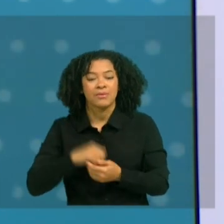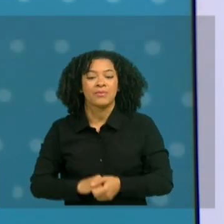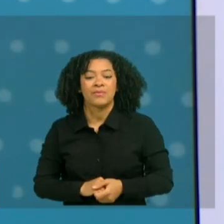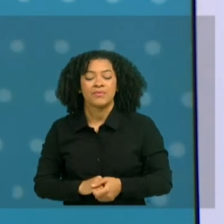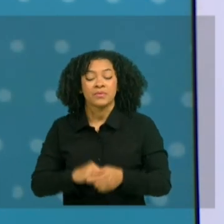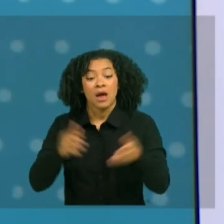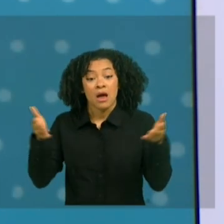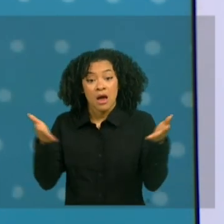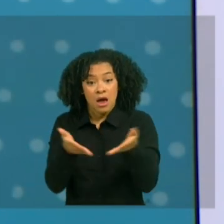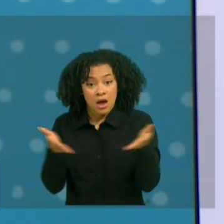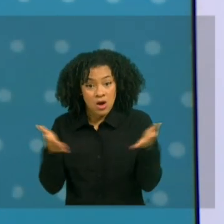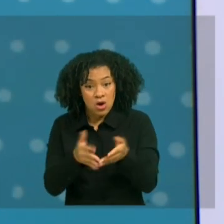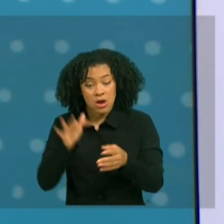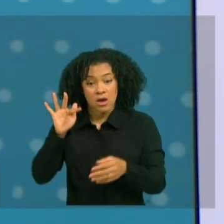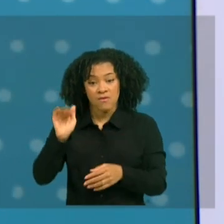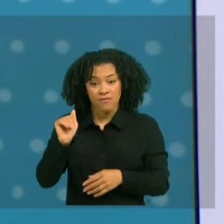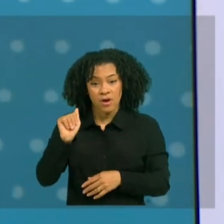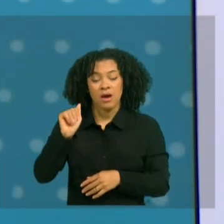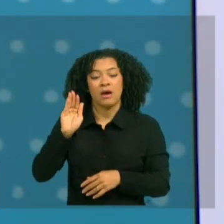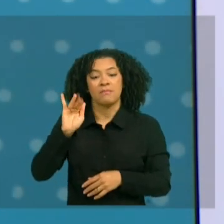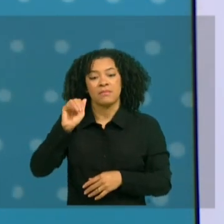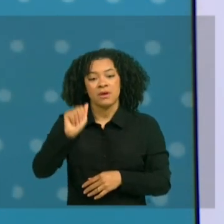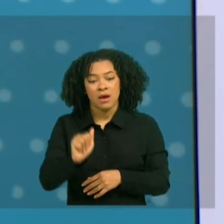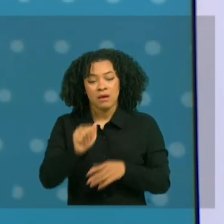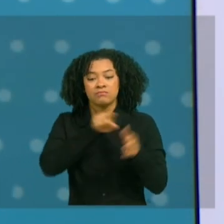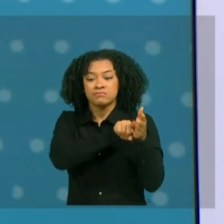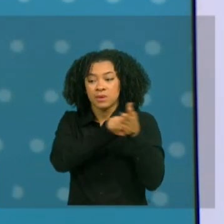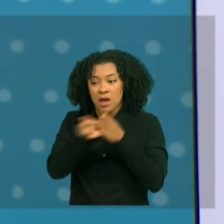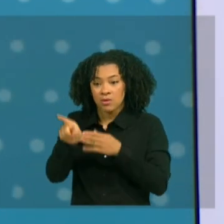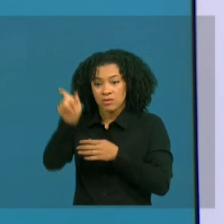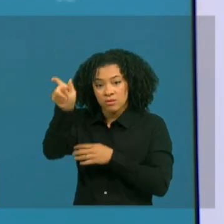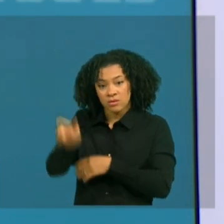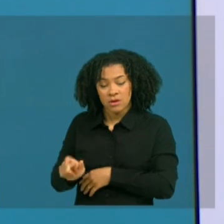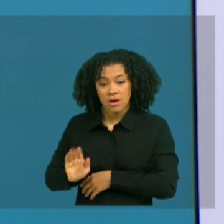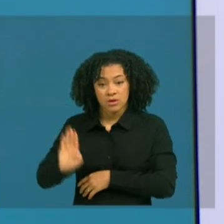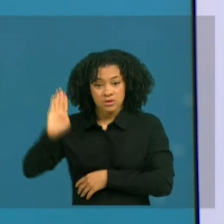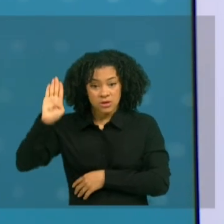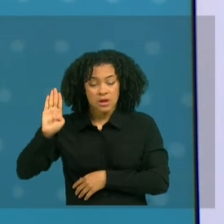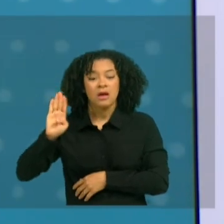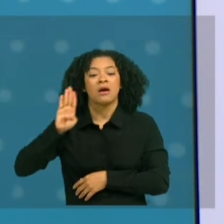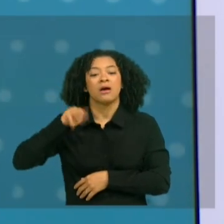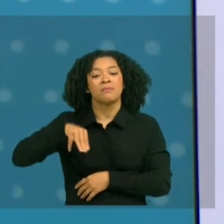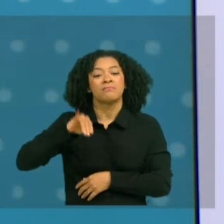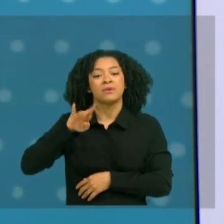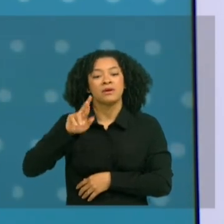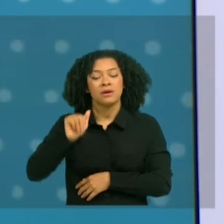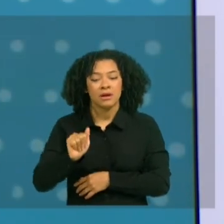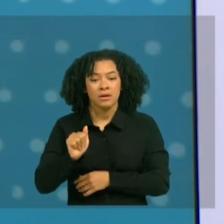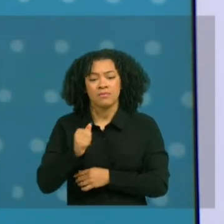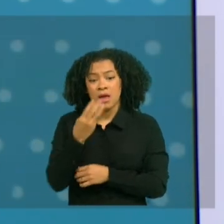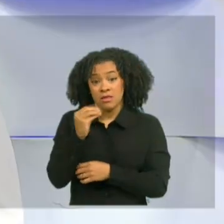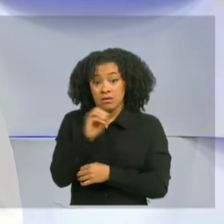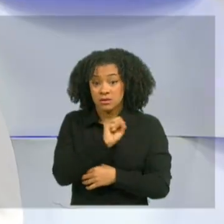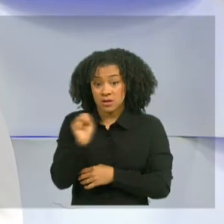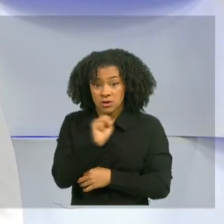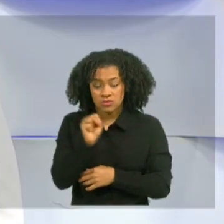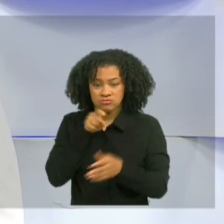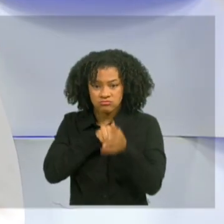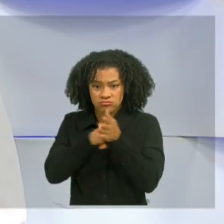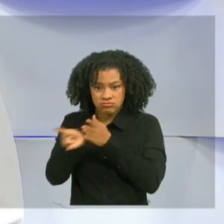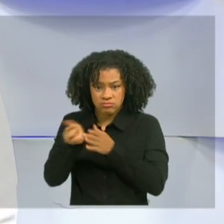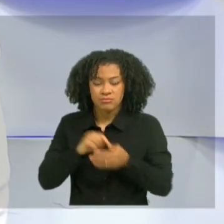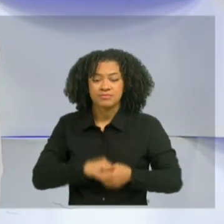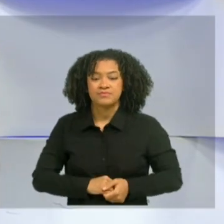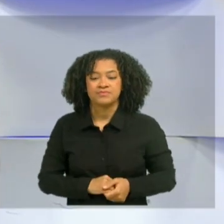Reis do PT Faz a pergunta para a candidata Dona mira do pessol candidato Fábia re a senhora tem 30 segundos para formular a pergunta